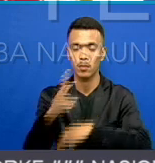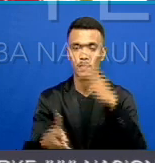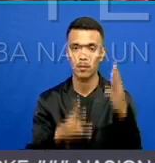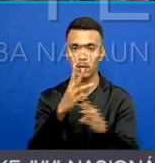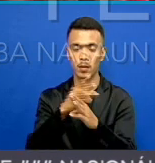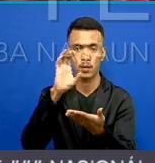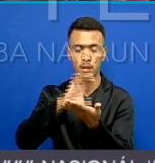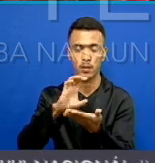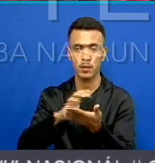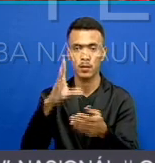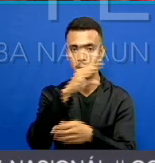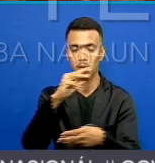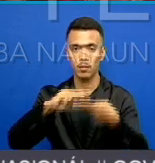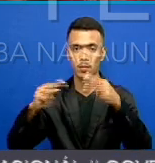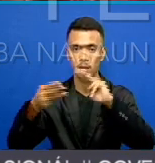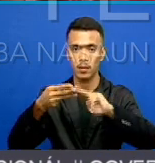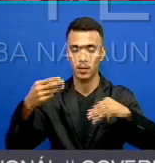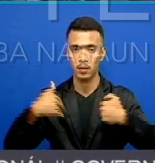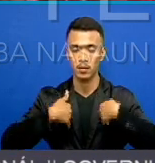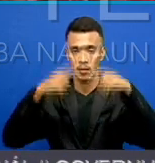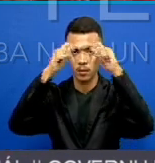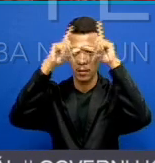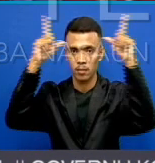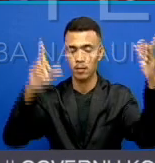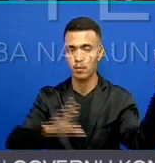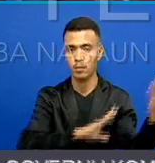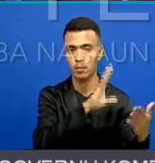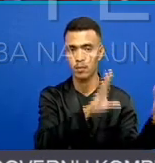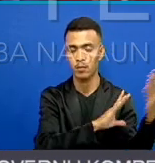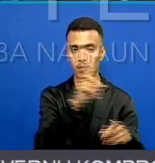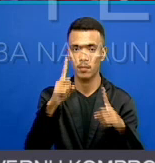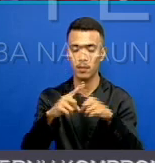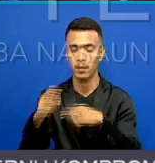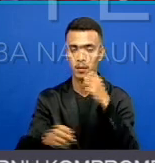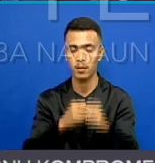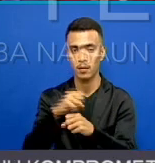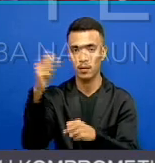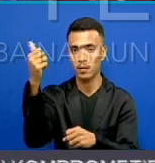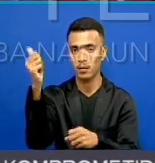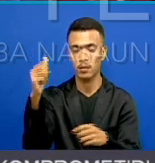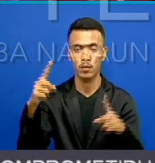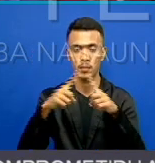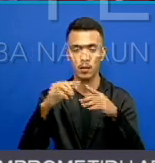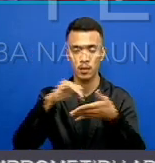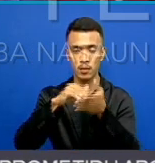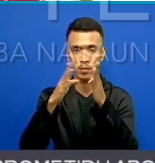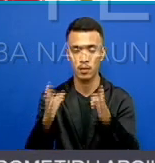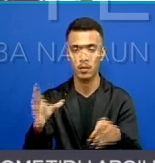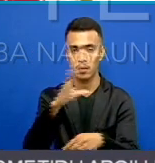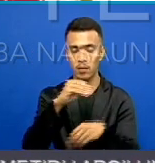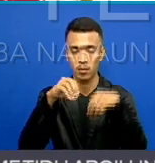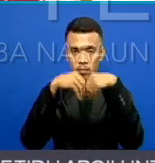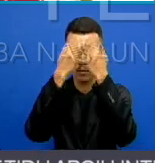na Matemática e a Timor-Leste comemora Badala Sanulo ato promove Ciência na Matemática ba estudante no professor Sira.